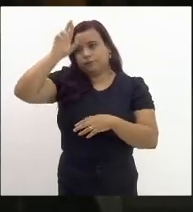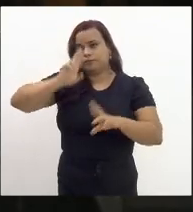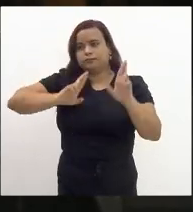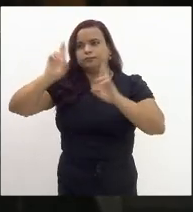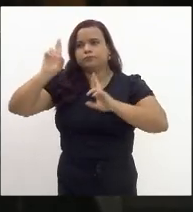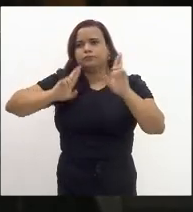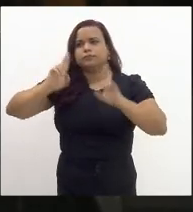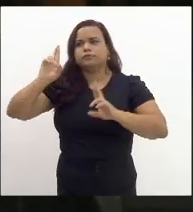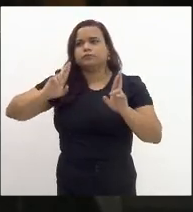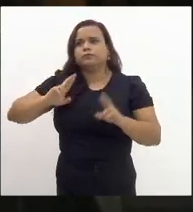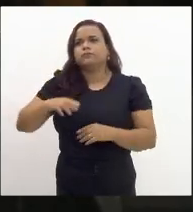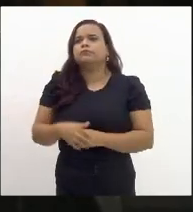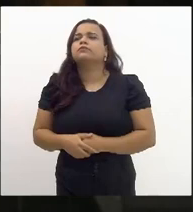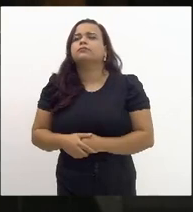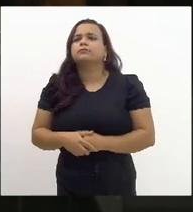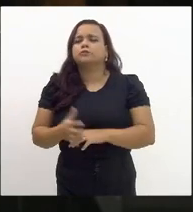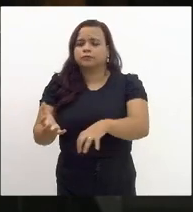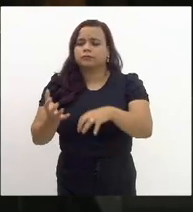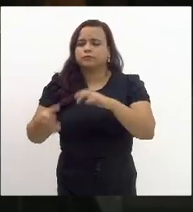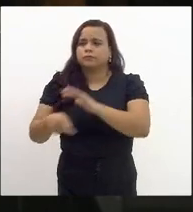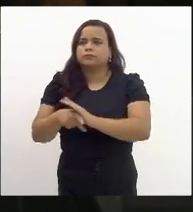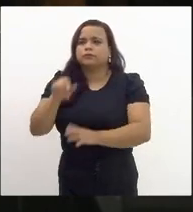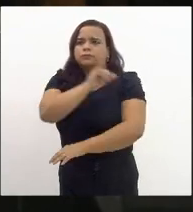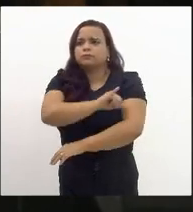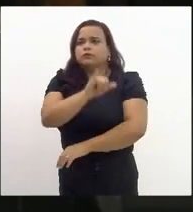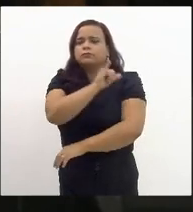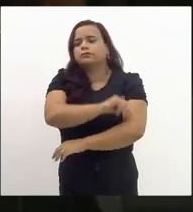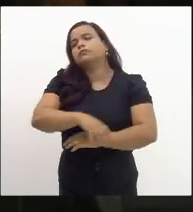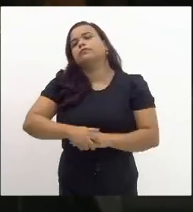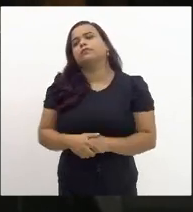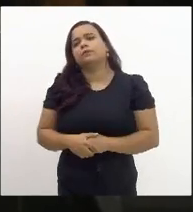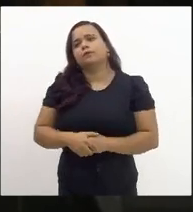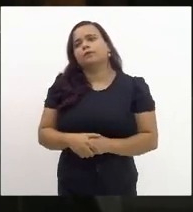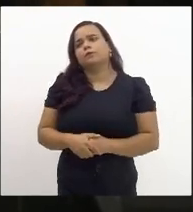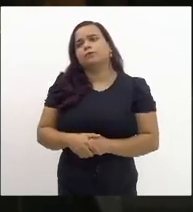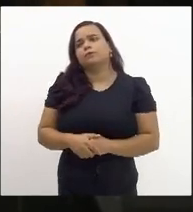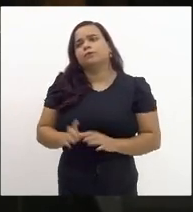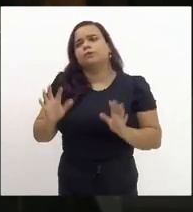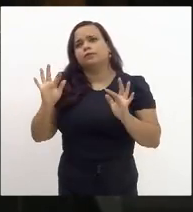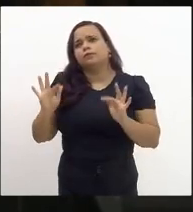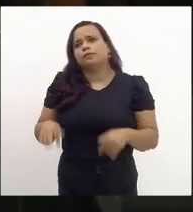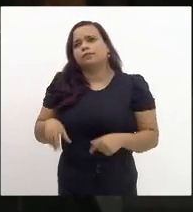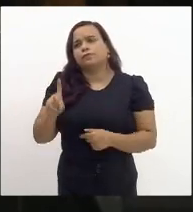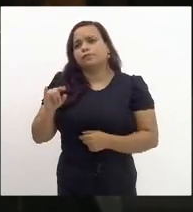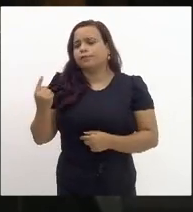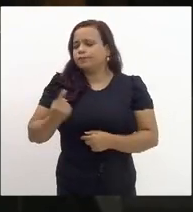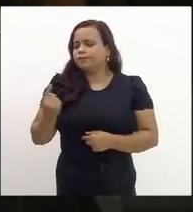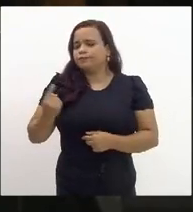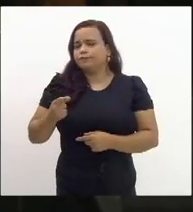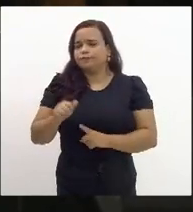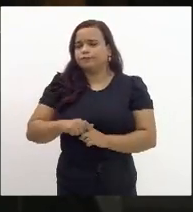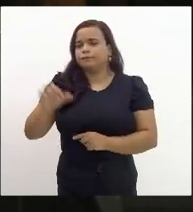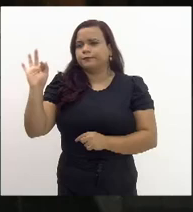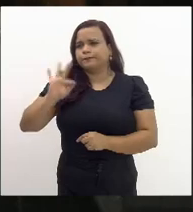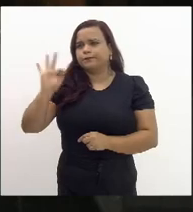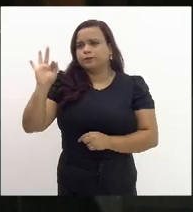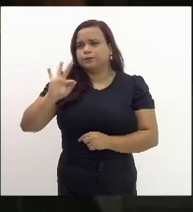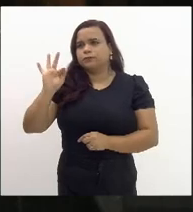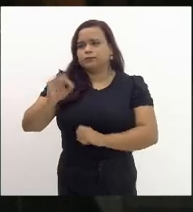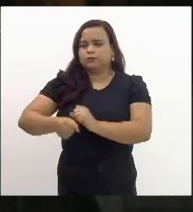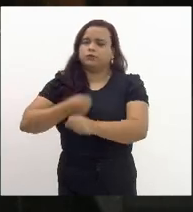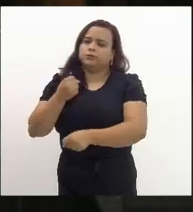Parlamento Fluminense, que se encerrará em 1º